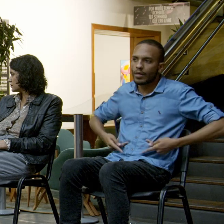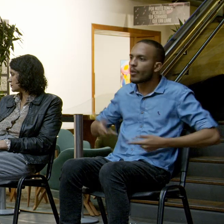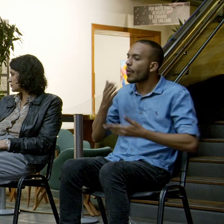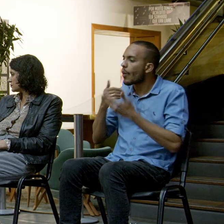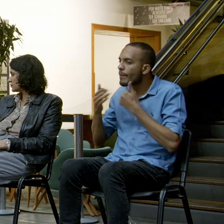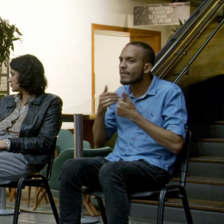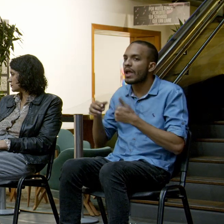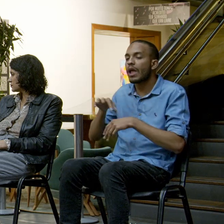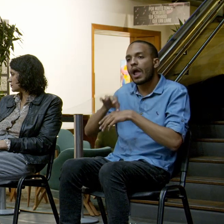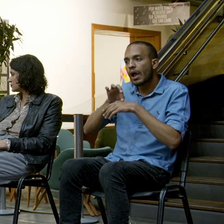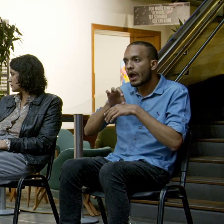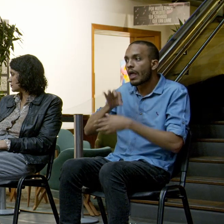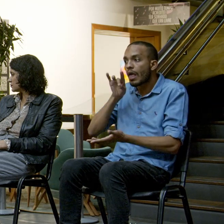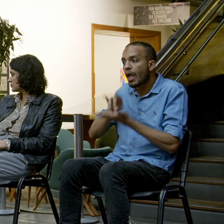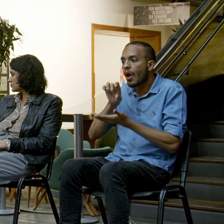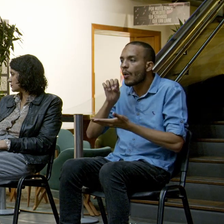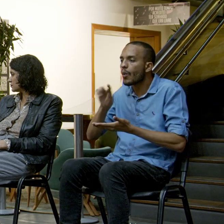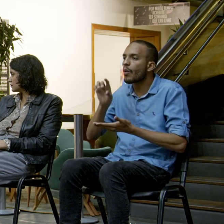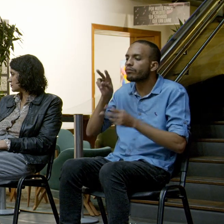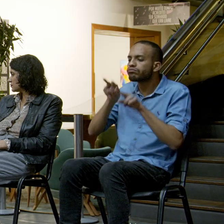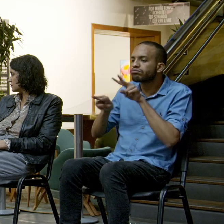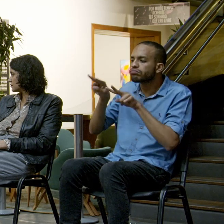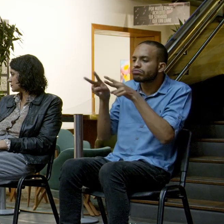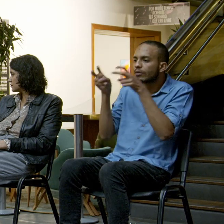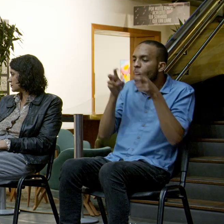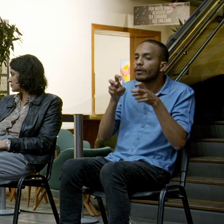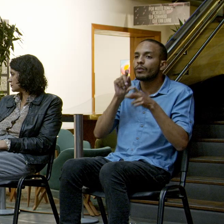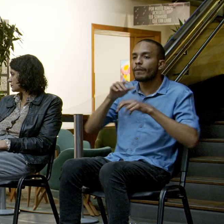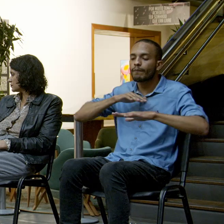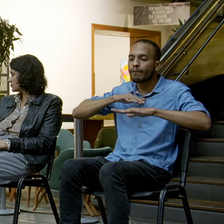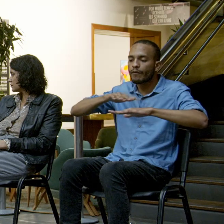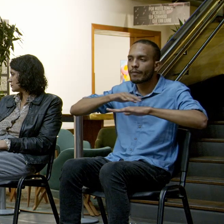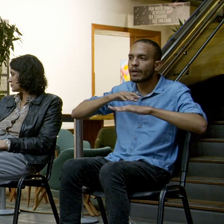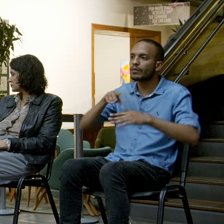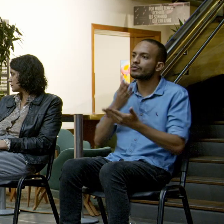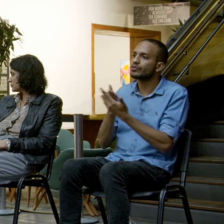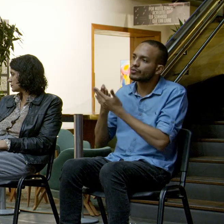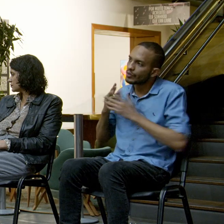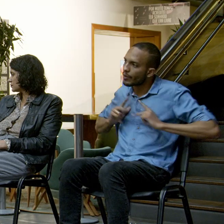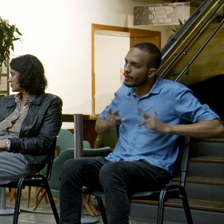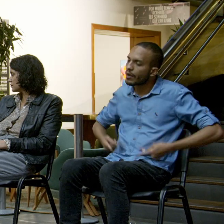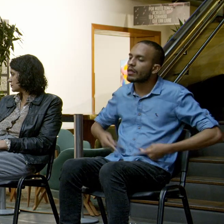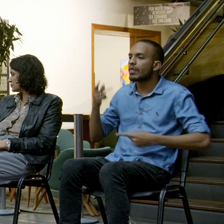outro, literal ou conceitualmente. O Manifesto Antropófago foi publicado por Oswald de Andrade em